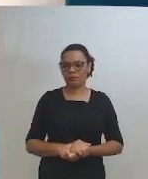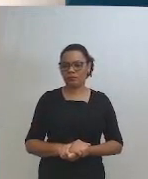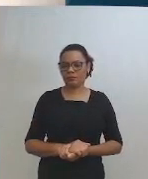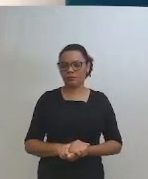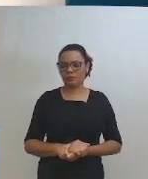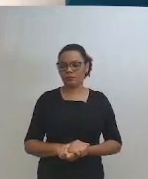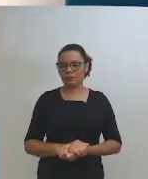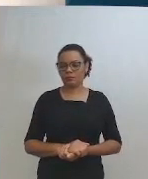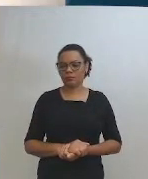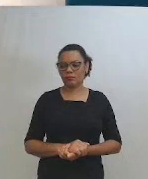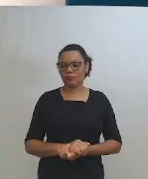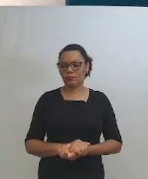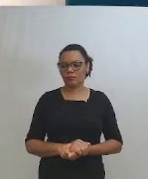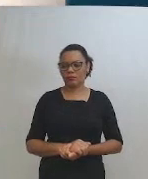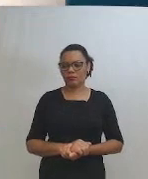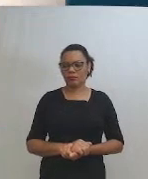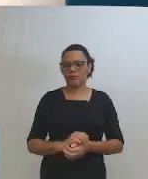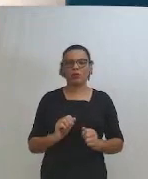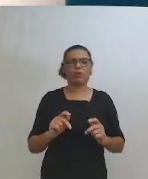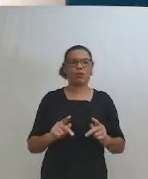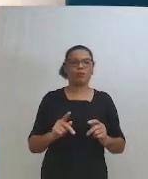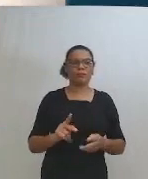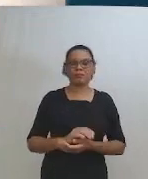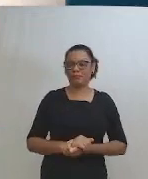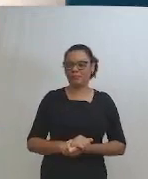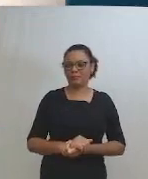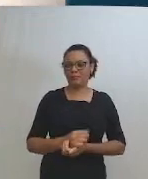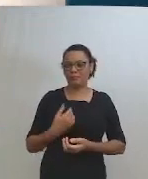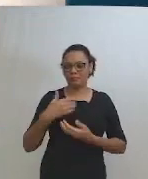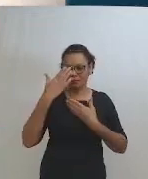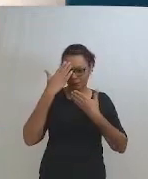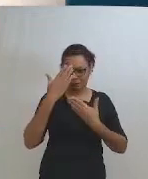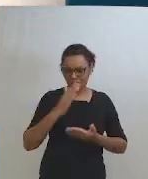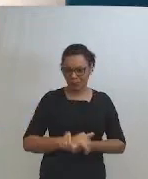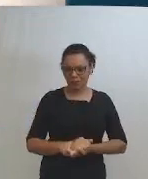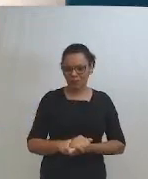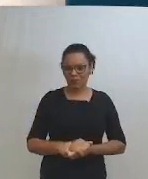Tá bem, tá bem. Tá, obrigada.